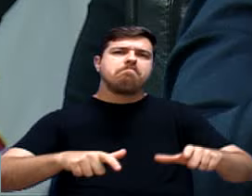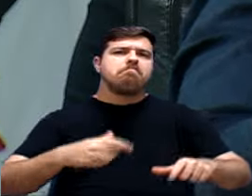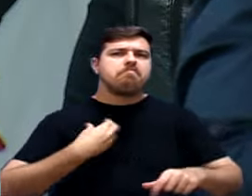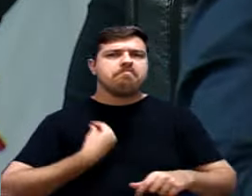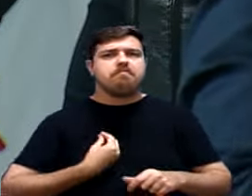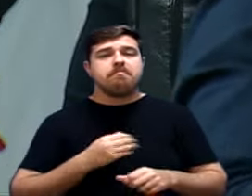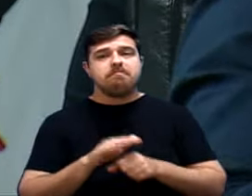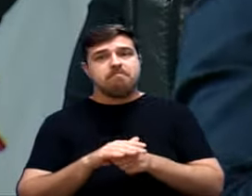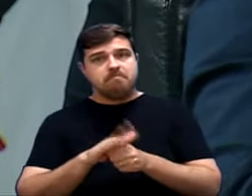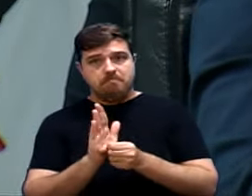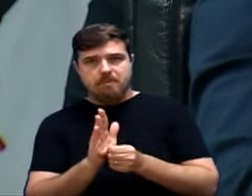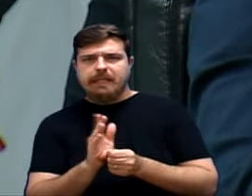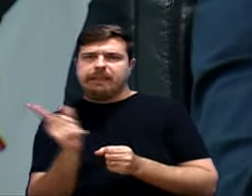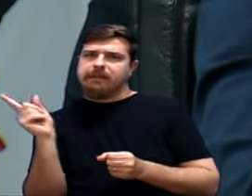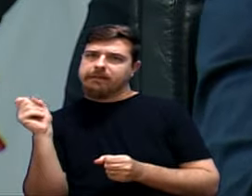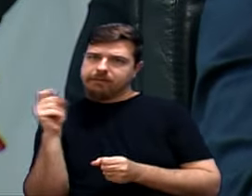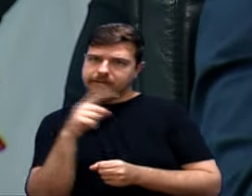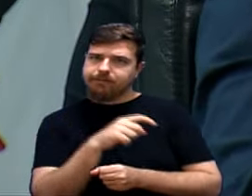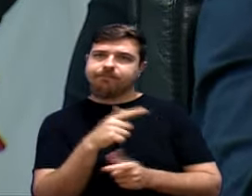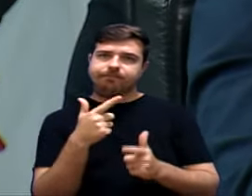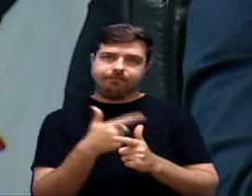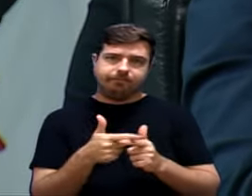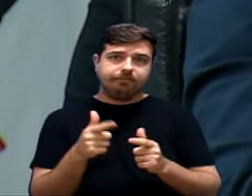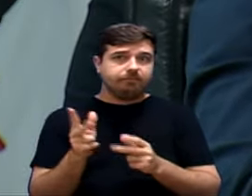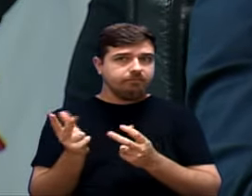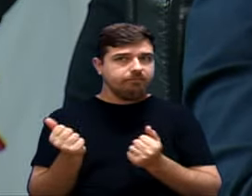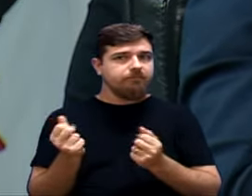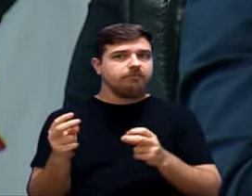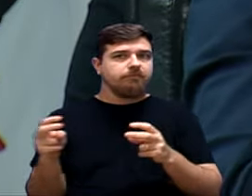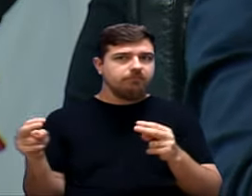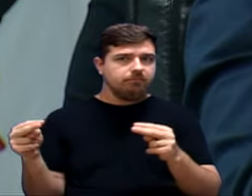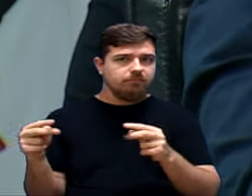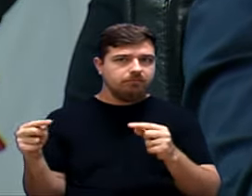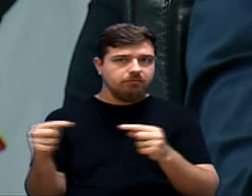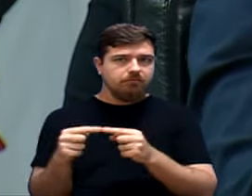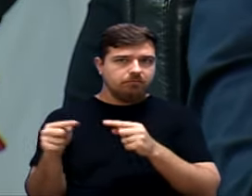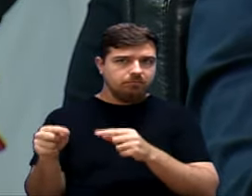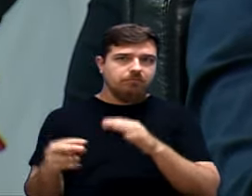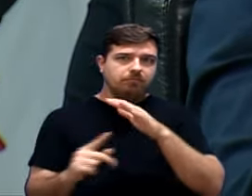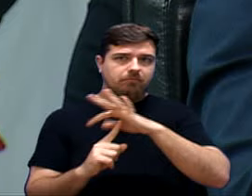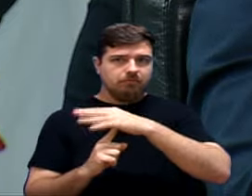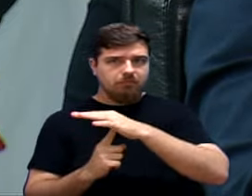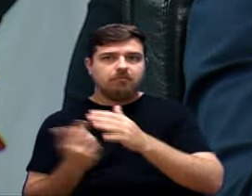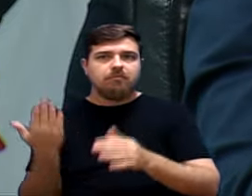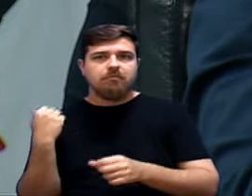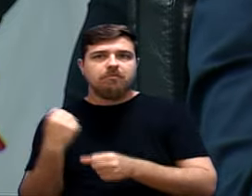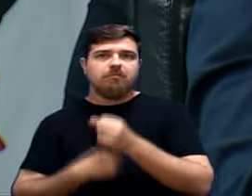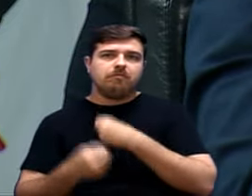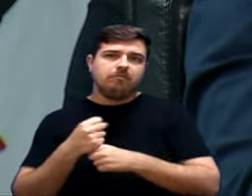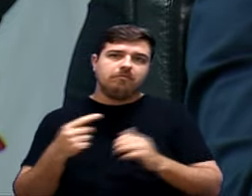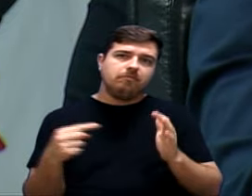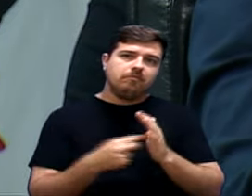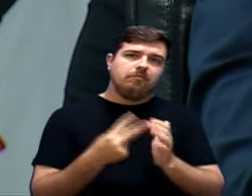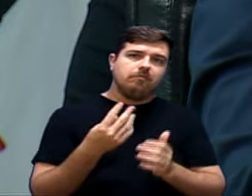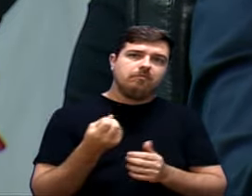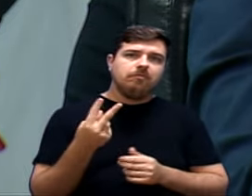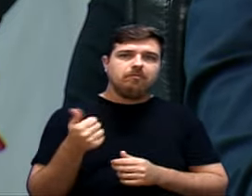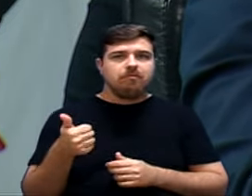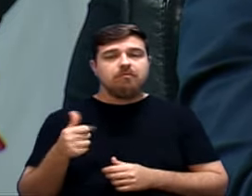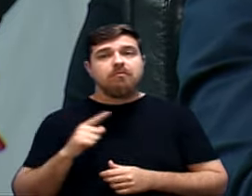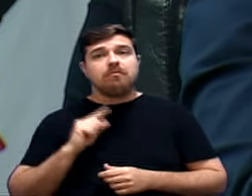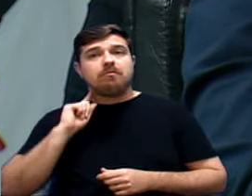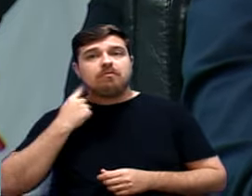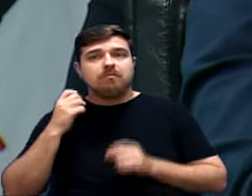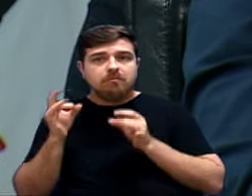questão do esgoto realmente está um pouco precária como nesse nesse parque nós fizemos denúncias ali desde 2021 e havia eh descarte